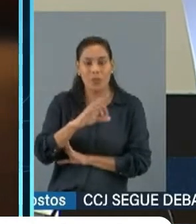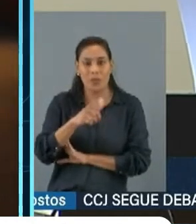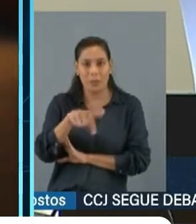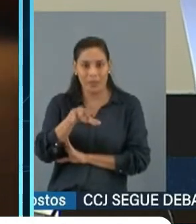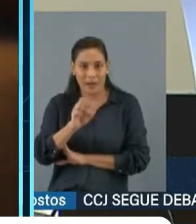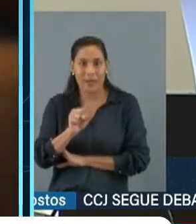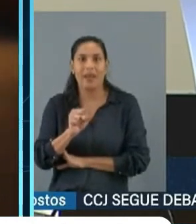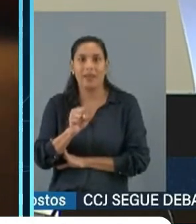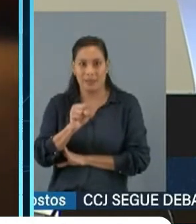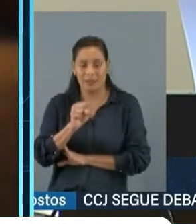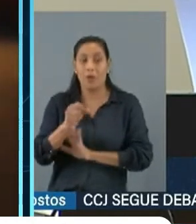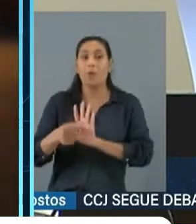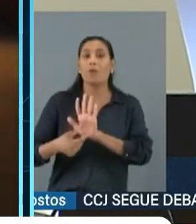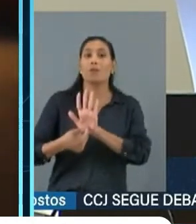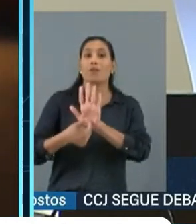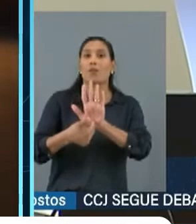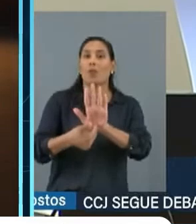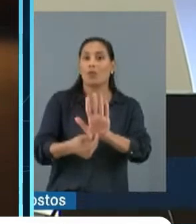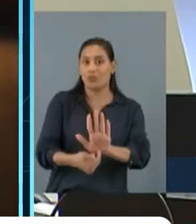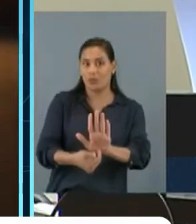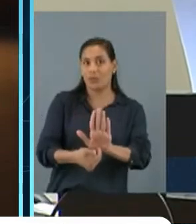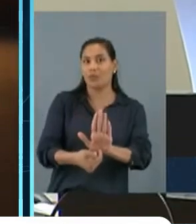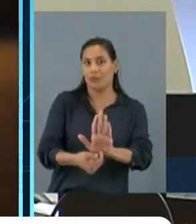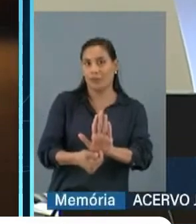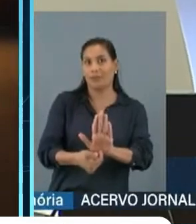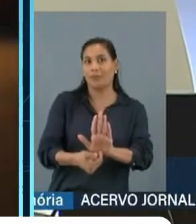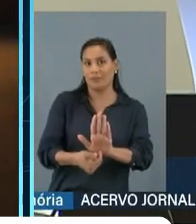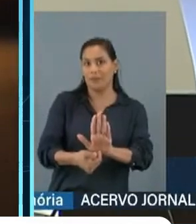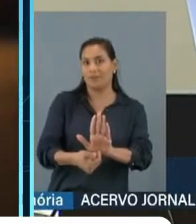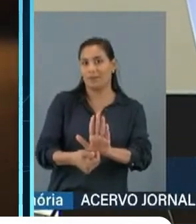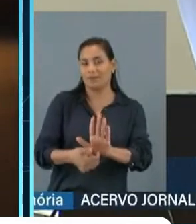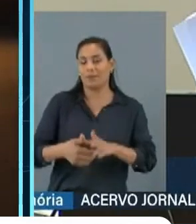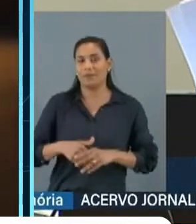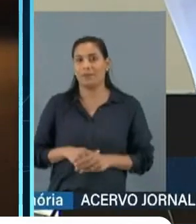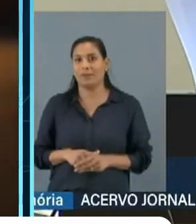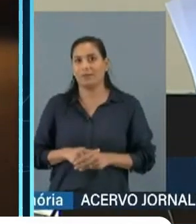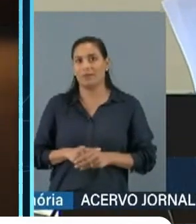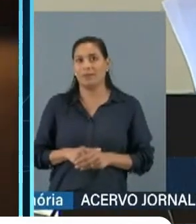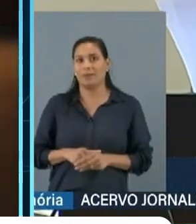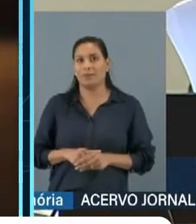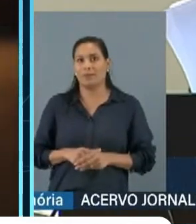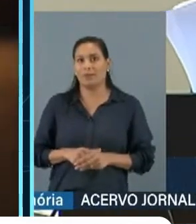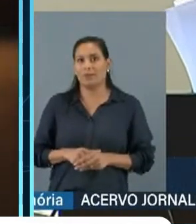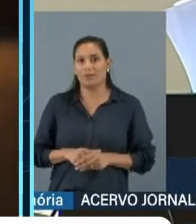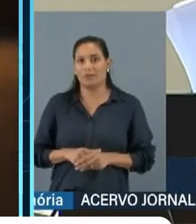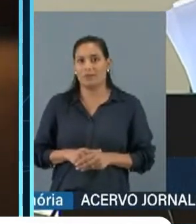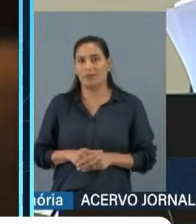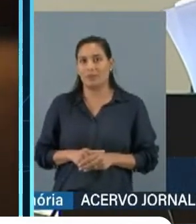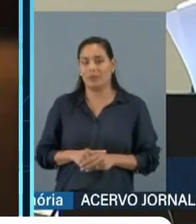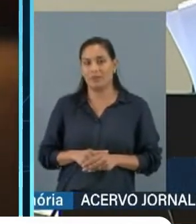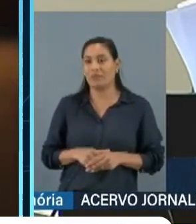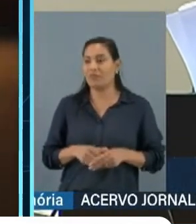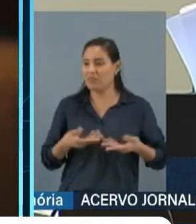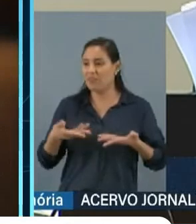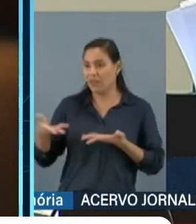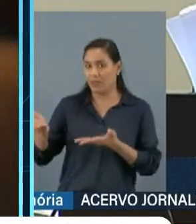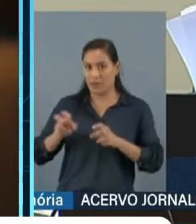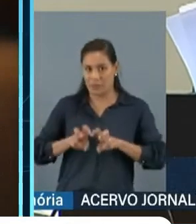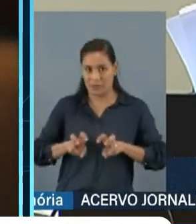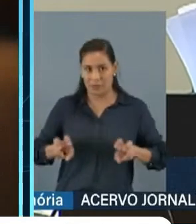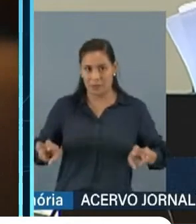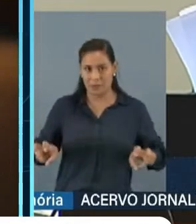cada vez com mais firmeza para que o Senado possa sair desse estado de omissão e defender a Constituição do Brasil, que